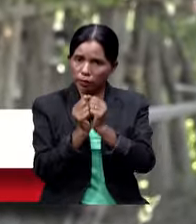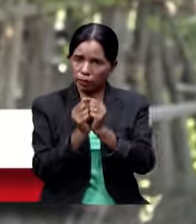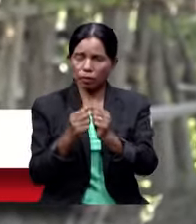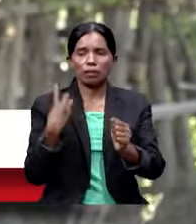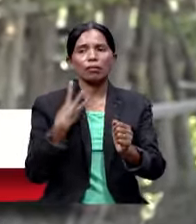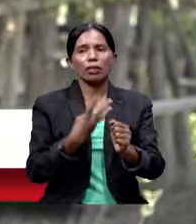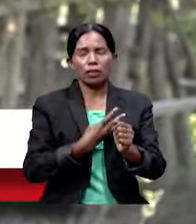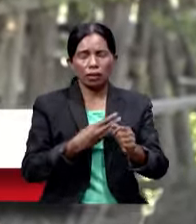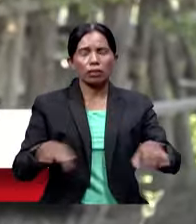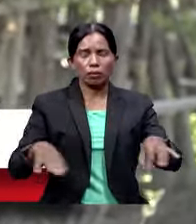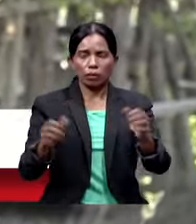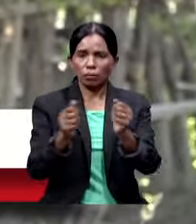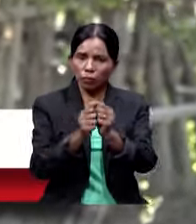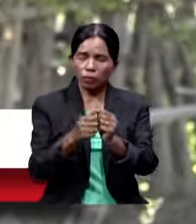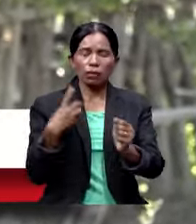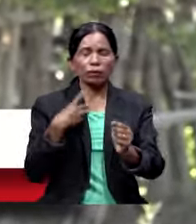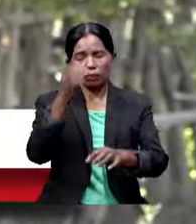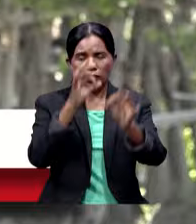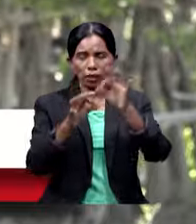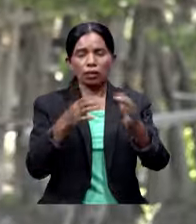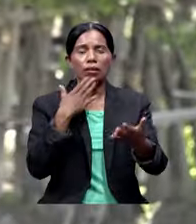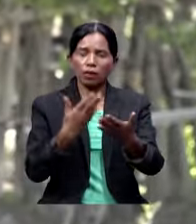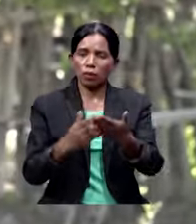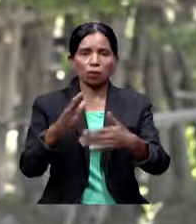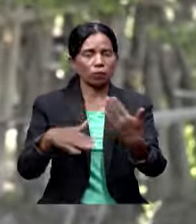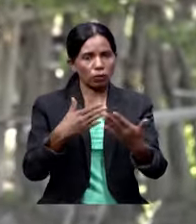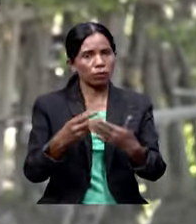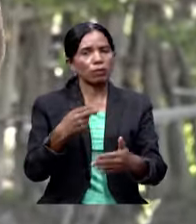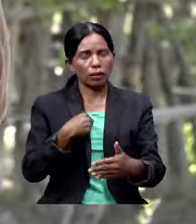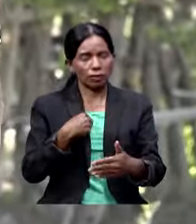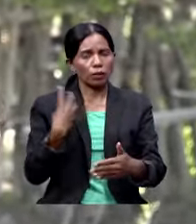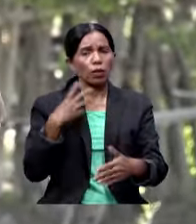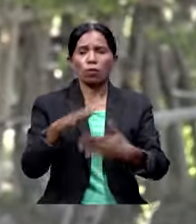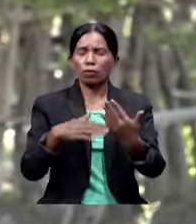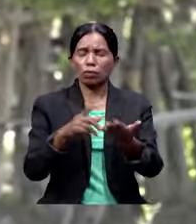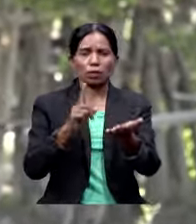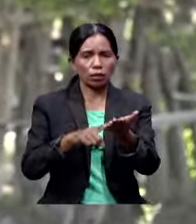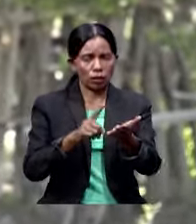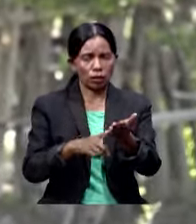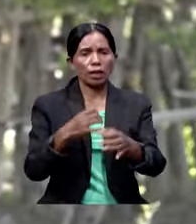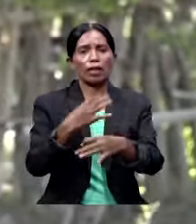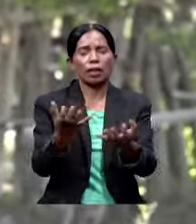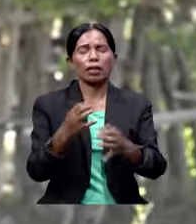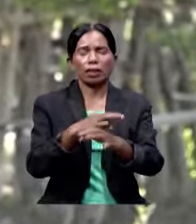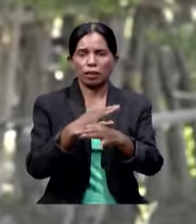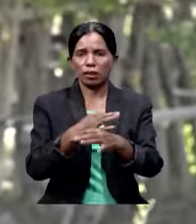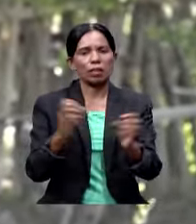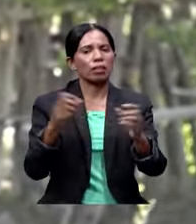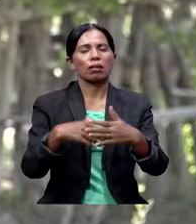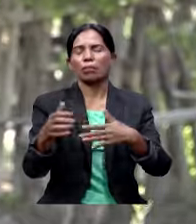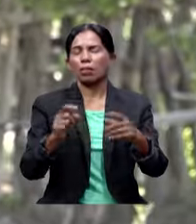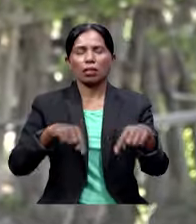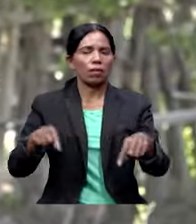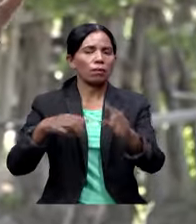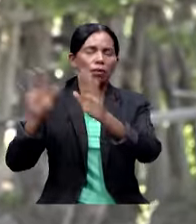que ao fiar cada sucesso ni todo nil. Sucesso los amigos nil. O todo discurso a cara cadia hadia mesta la barak la tu mai crai.